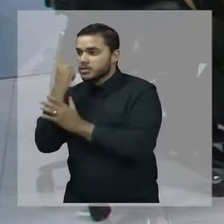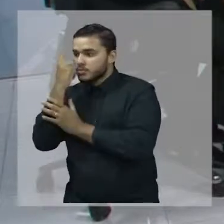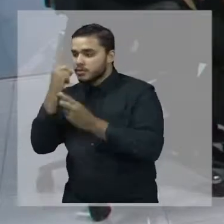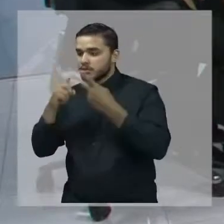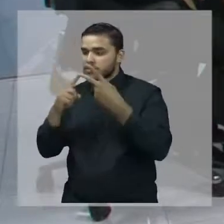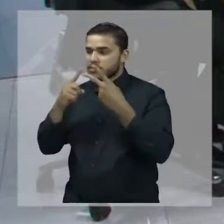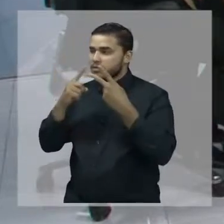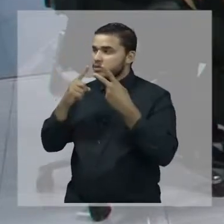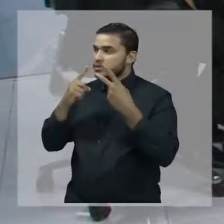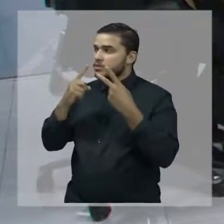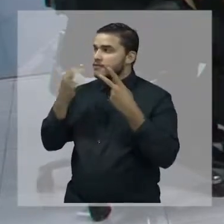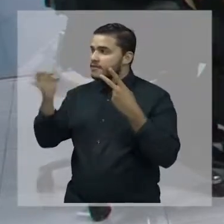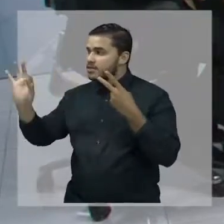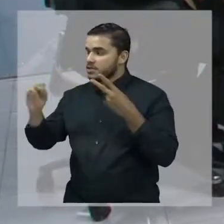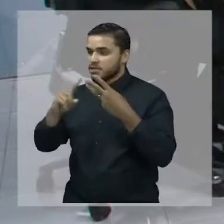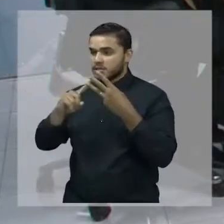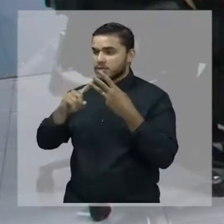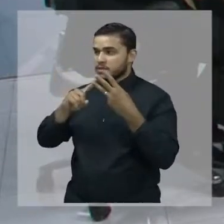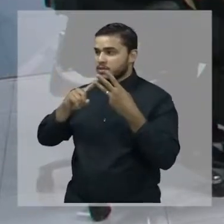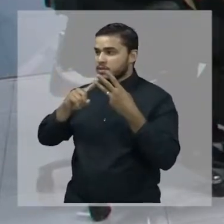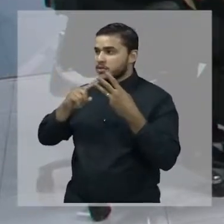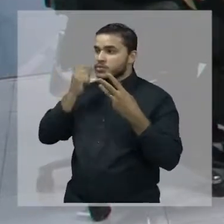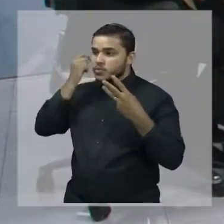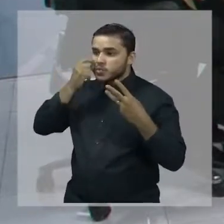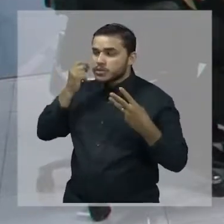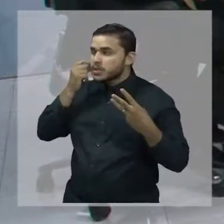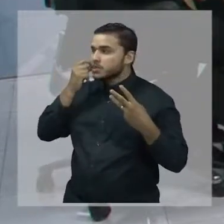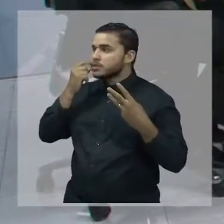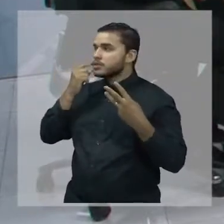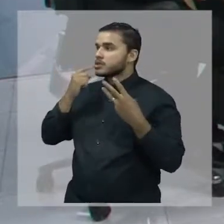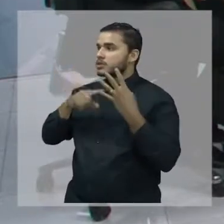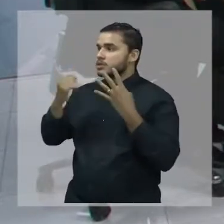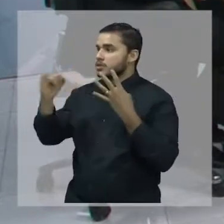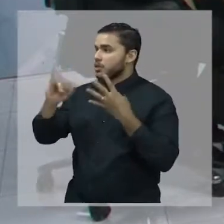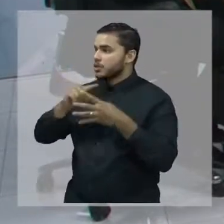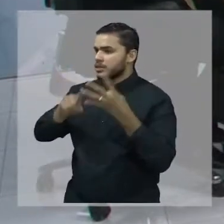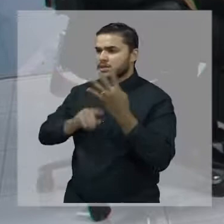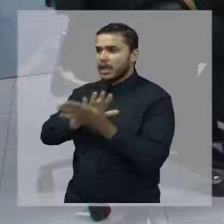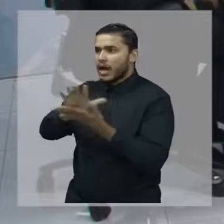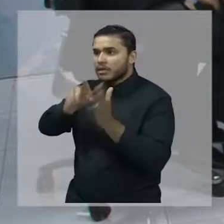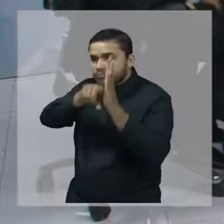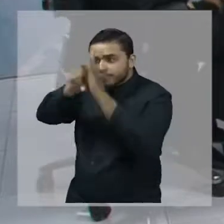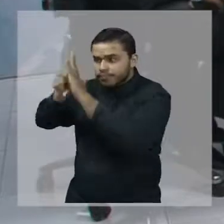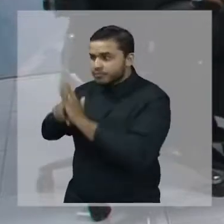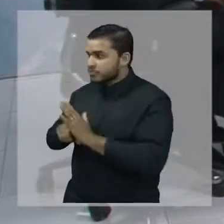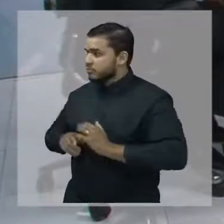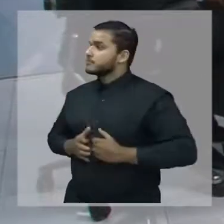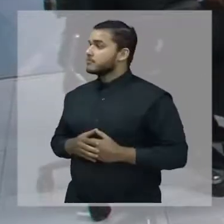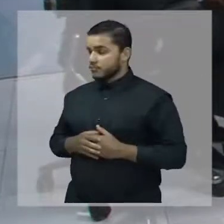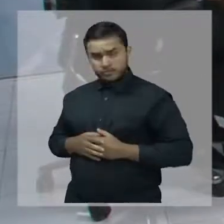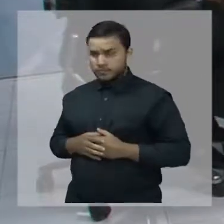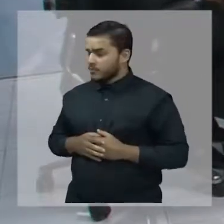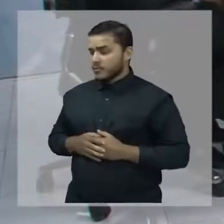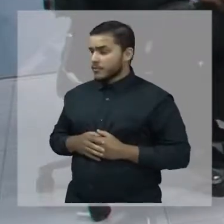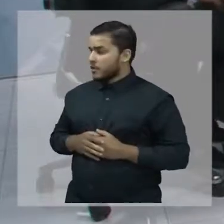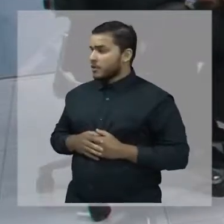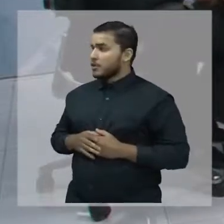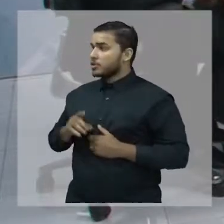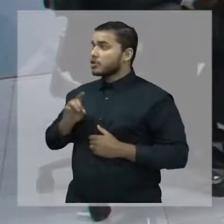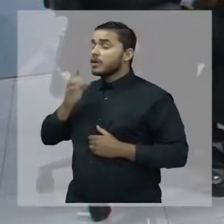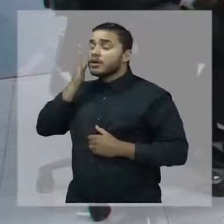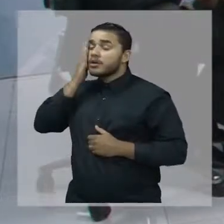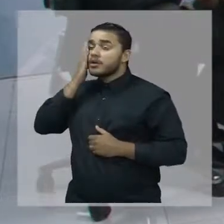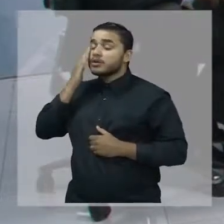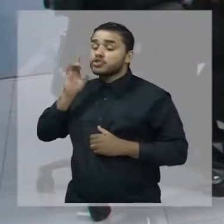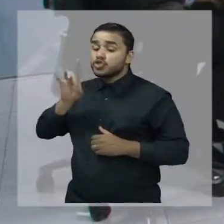Mercedes, todas tudo empresa privada. Alemã, a presença social do Estado, ou seja, universidades,